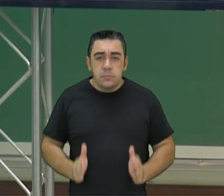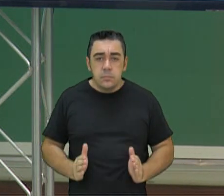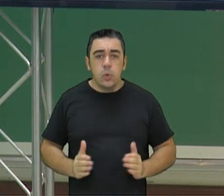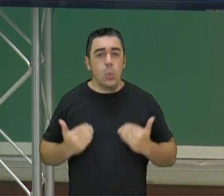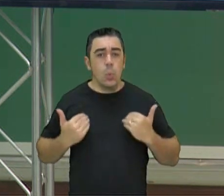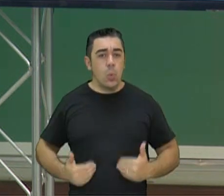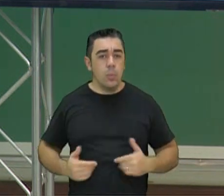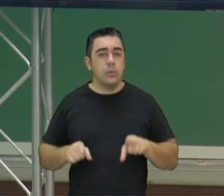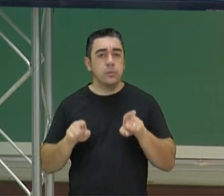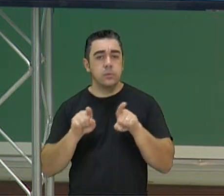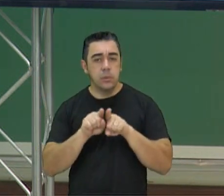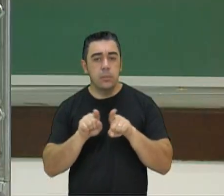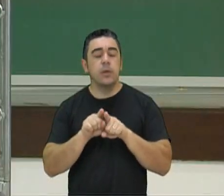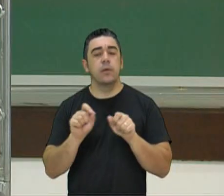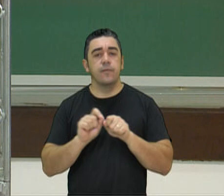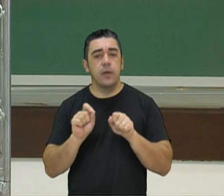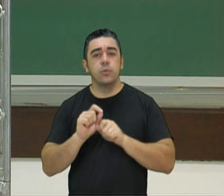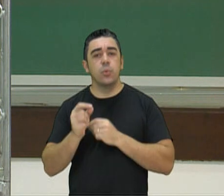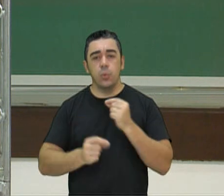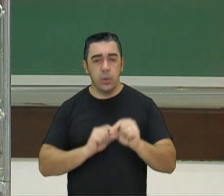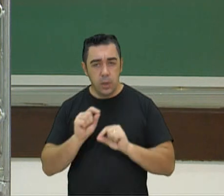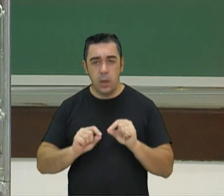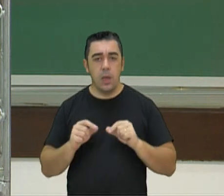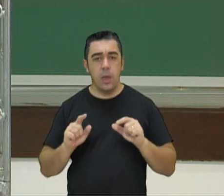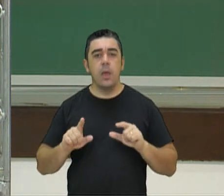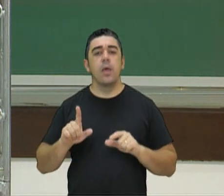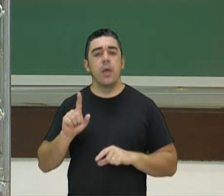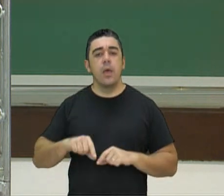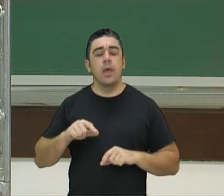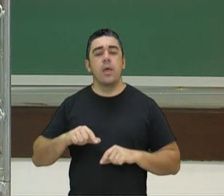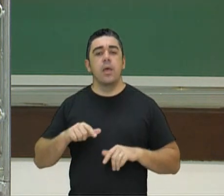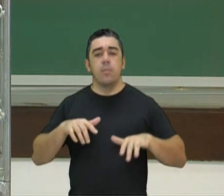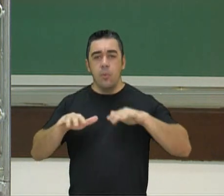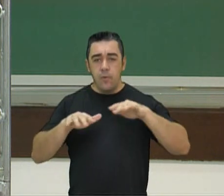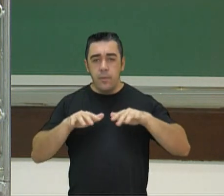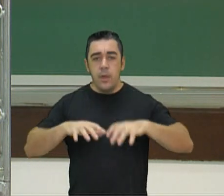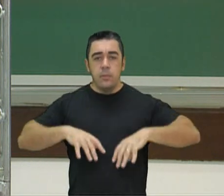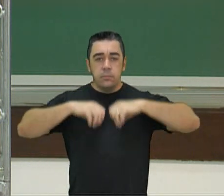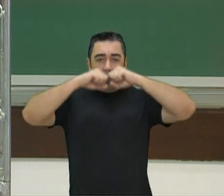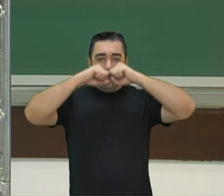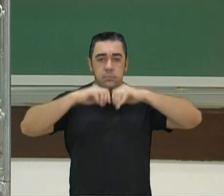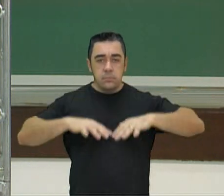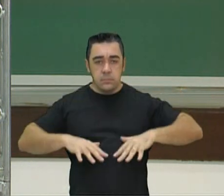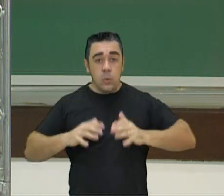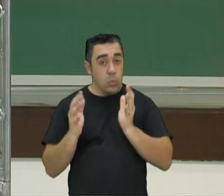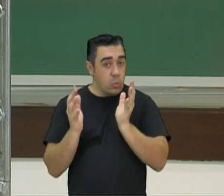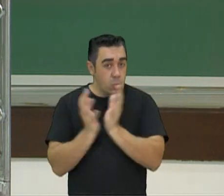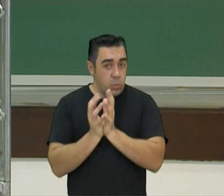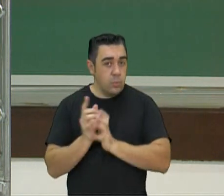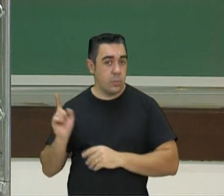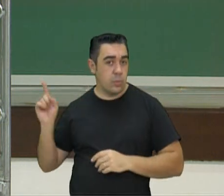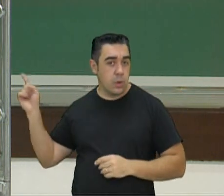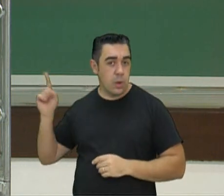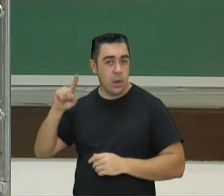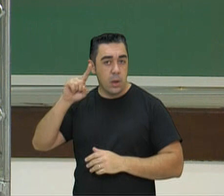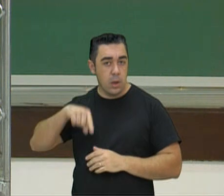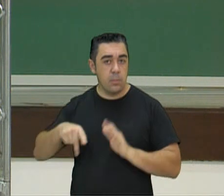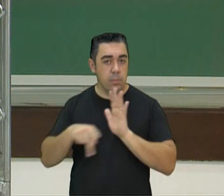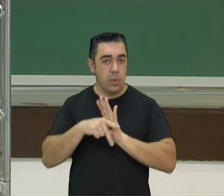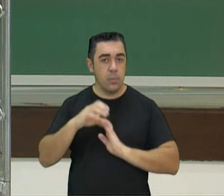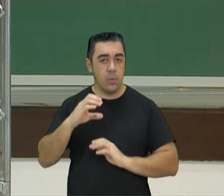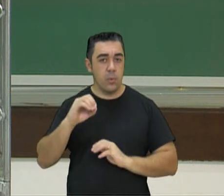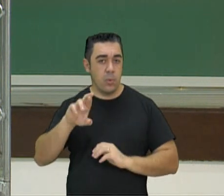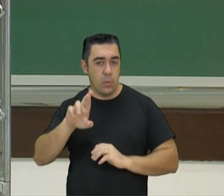da estabilização, também eles têm a função de movimento respiratório. Então, todo esse conjunto de músculos que faz parte do core